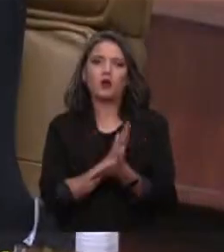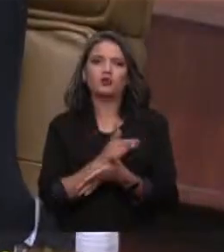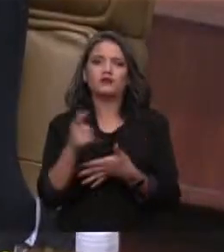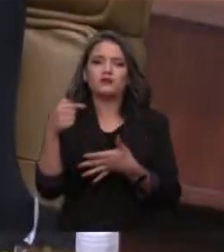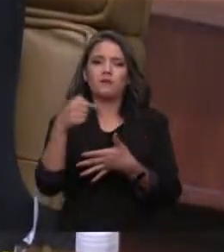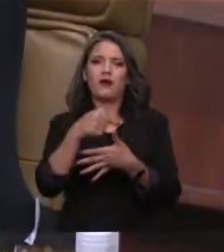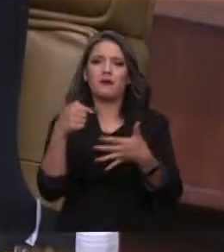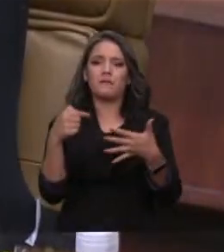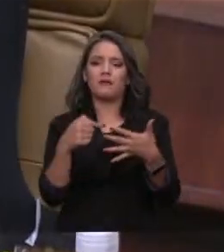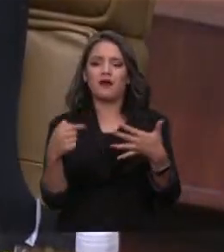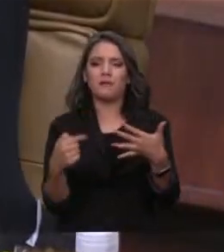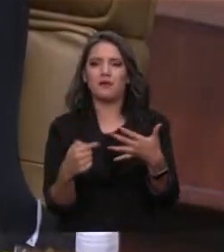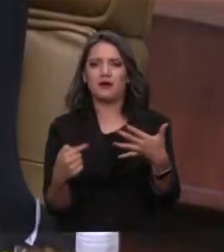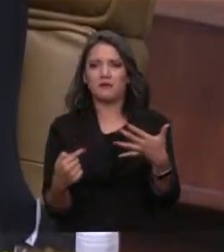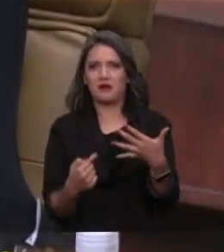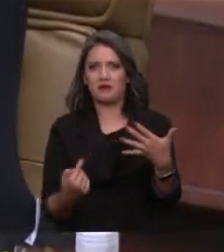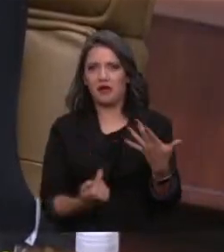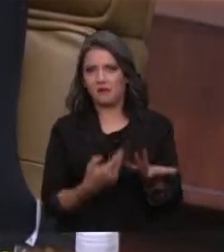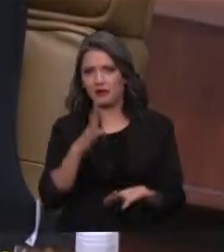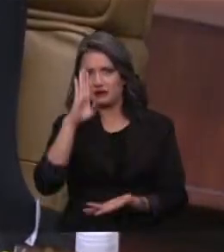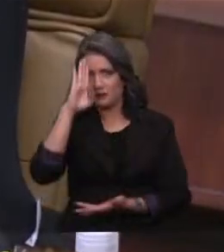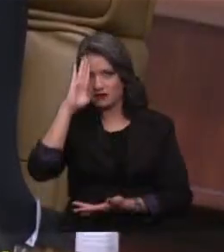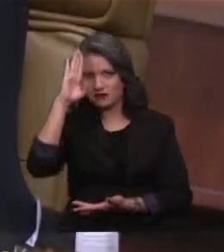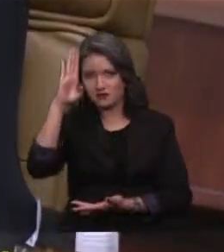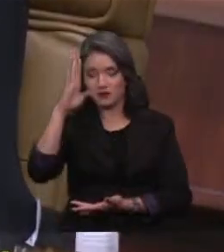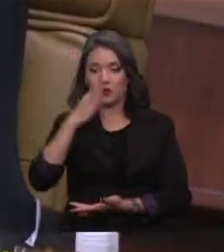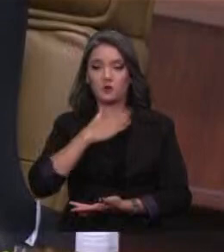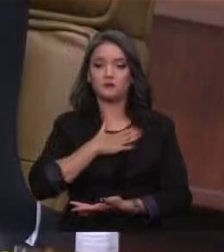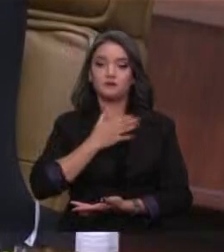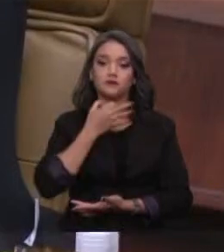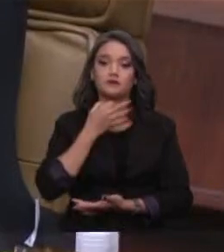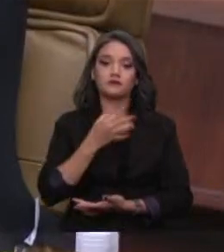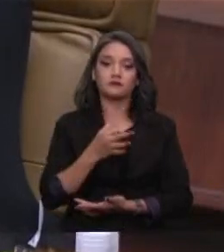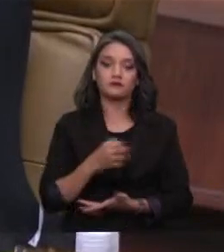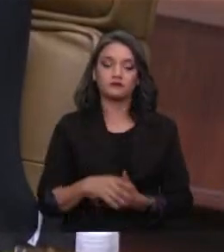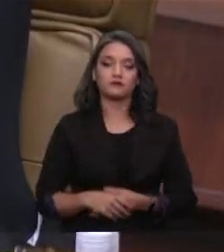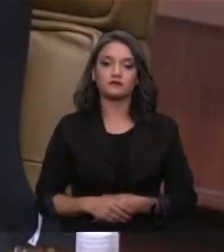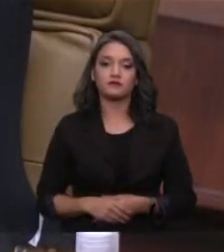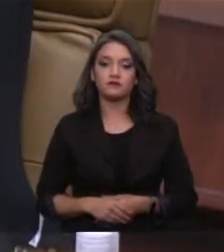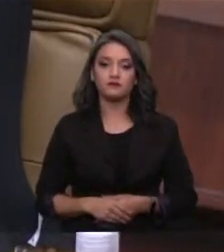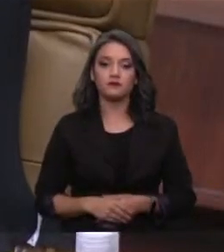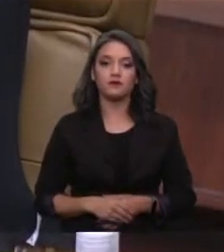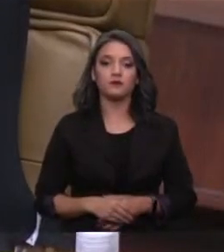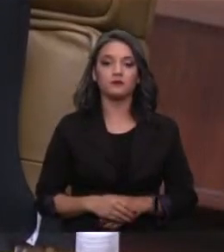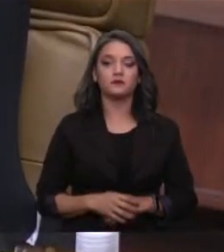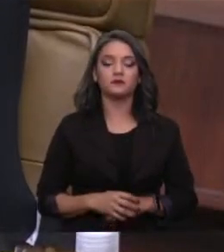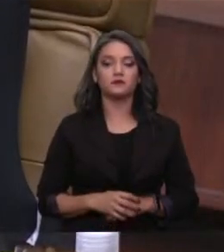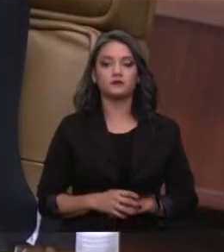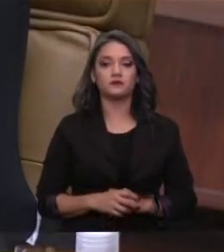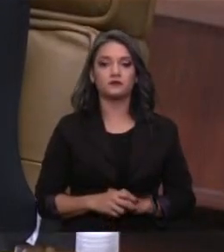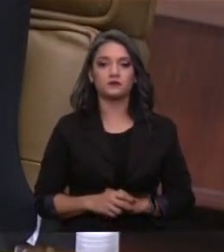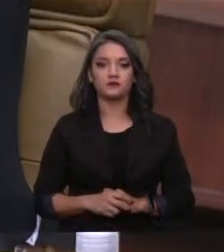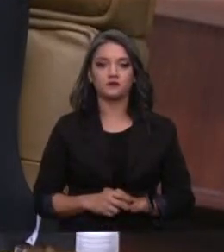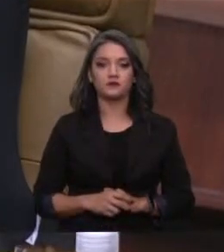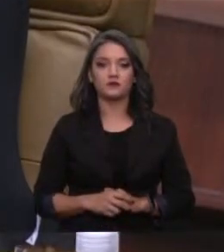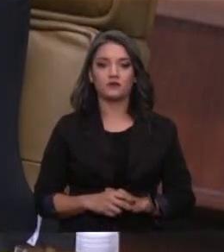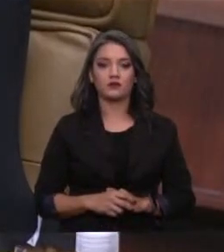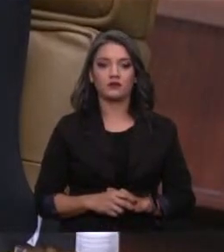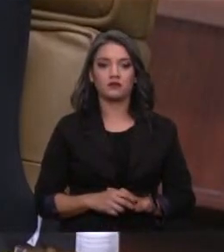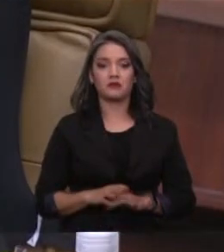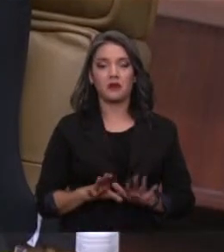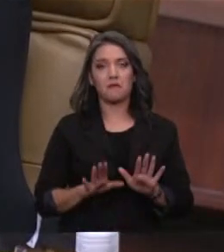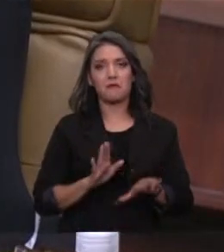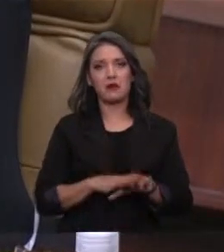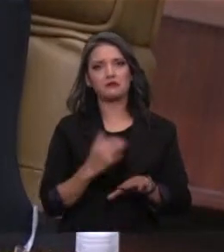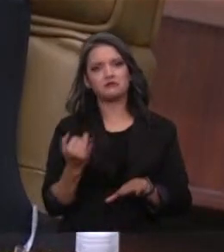considero mais relevantes, seja em função da conclusão